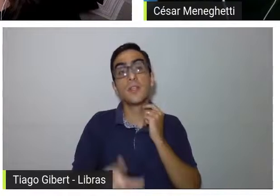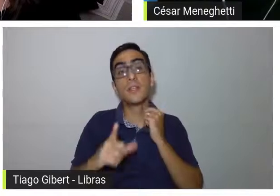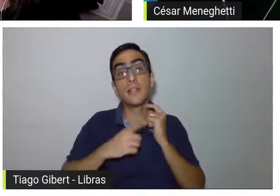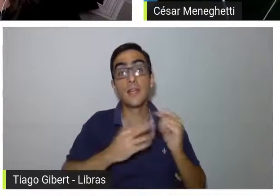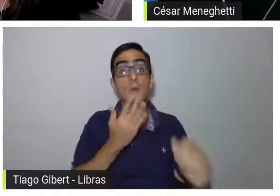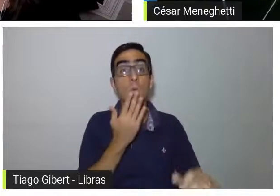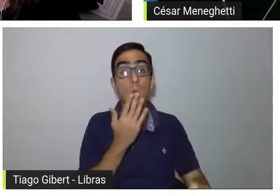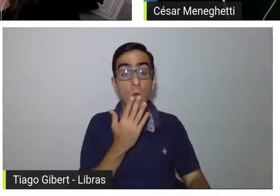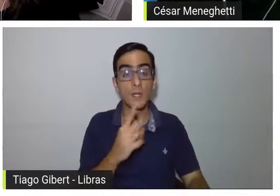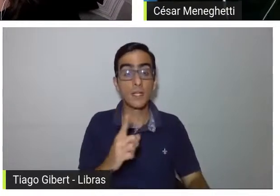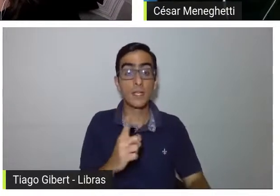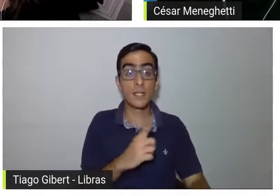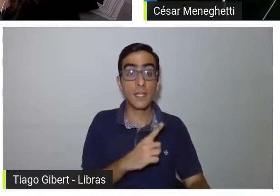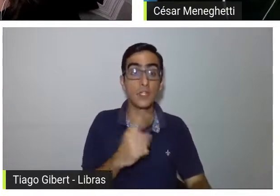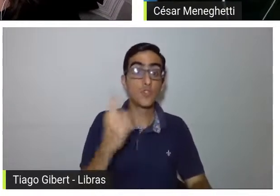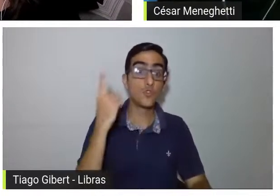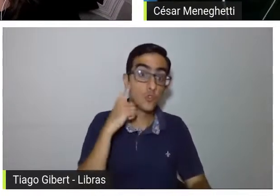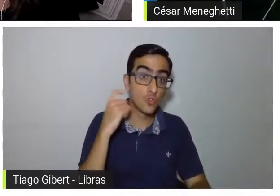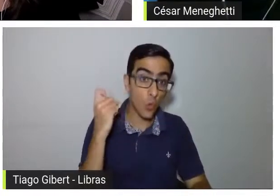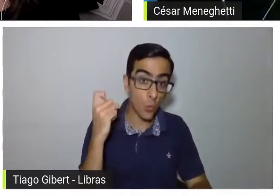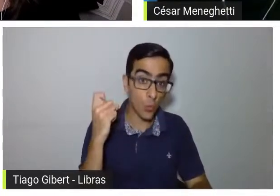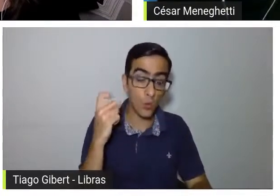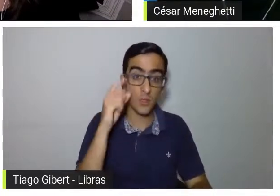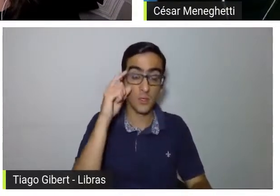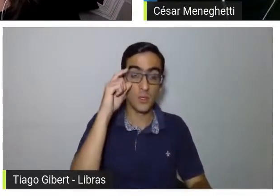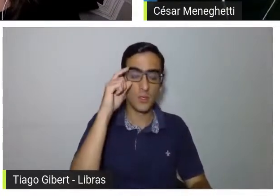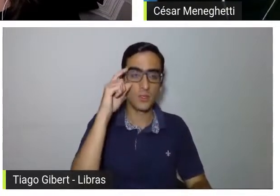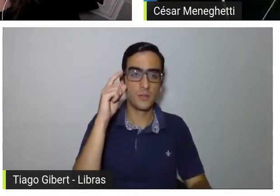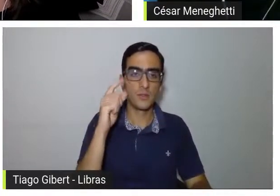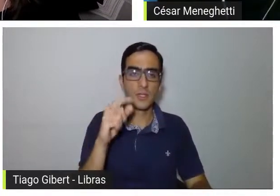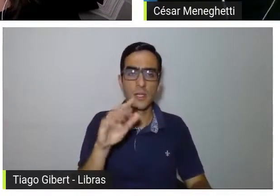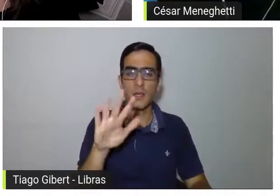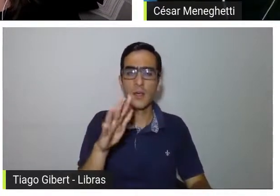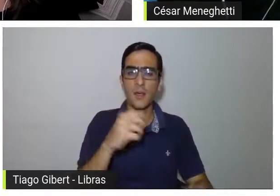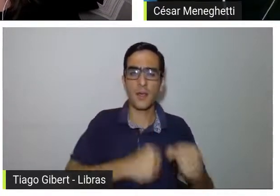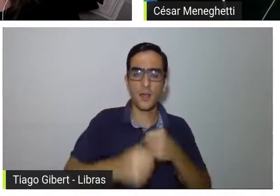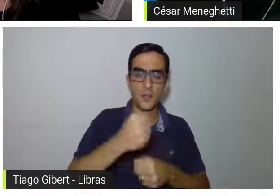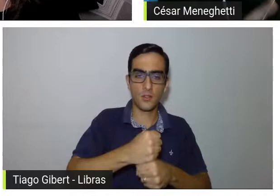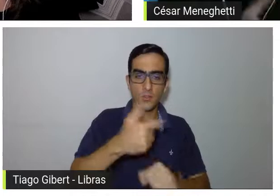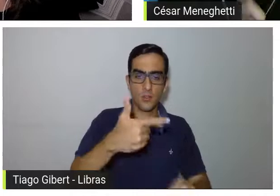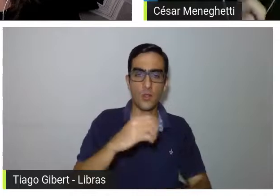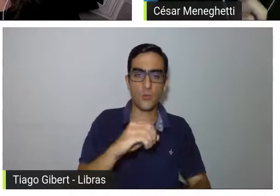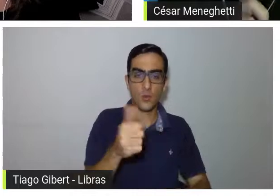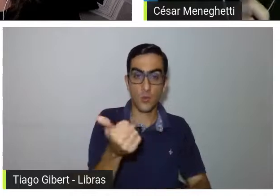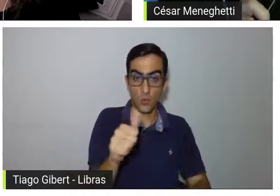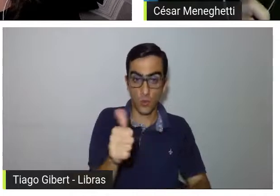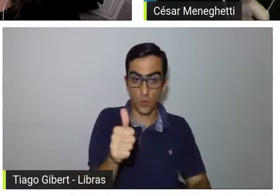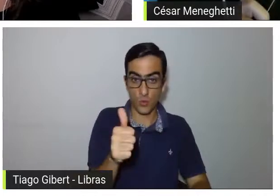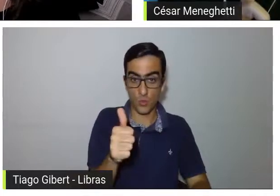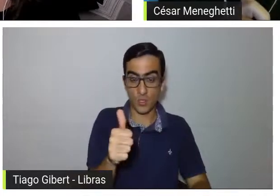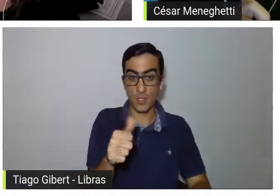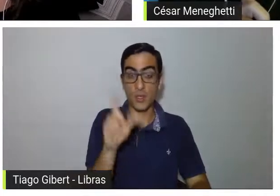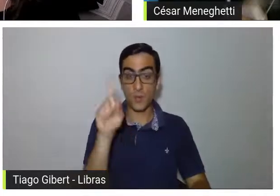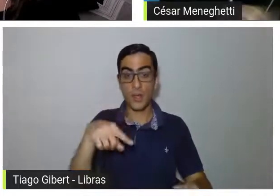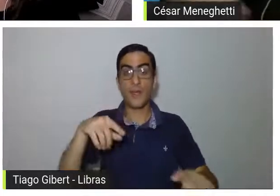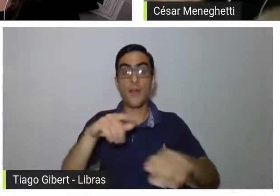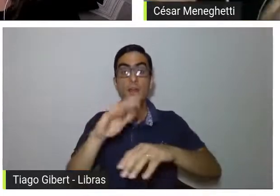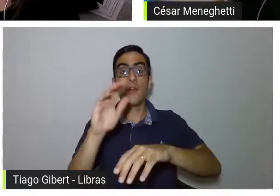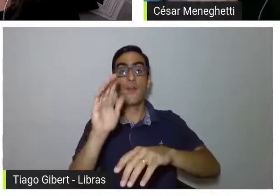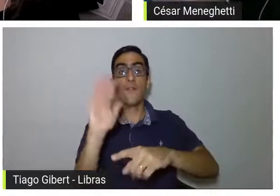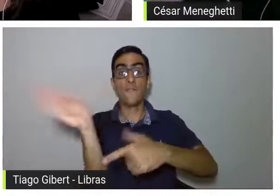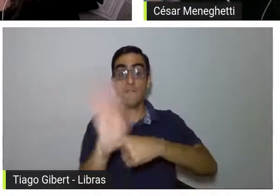tem som, eu falei de 2011, né? E a gente É separou uma aqui. videoinstalação,